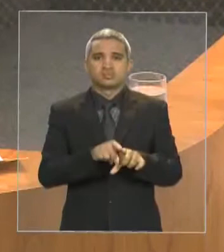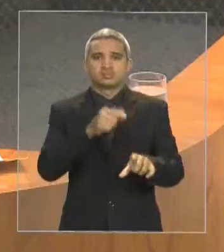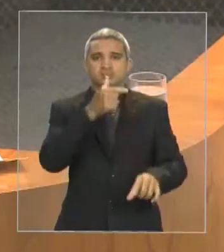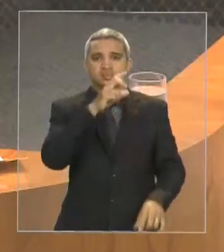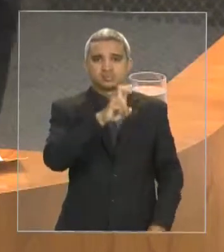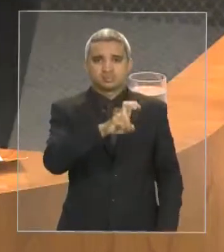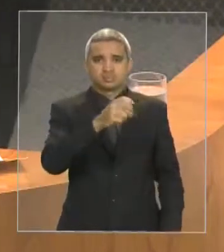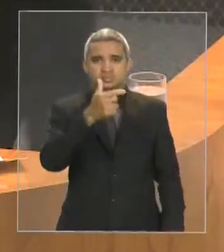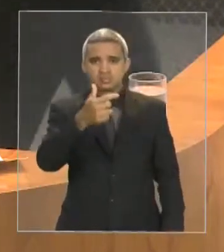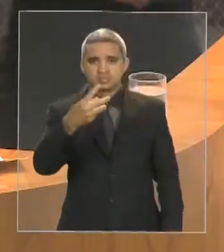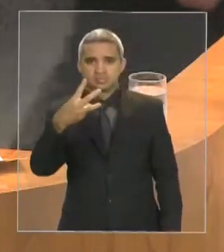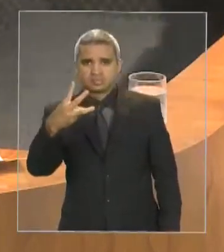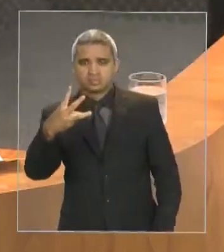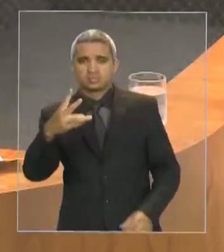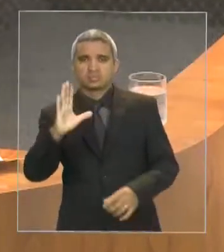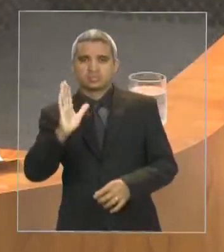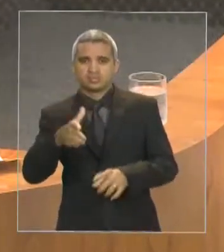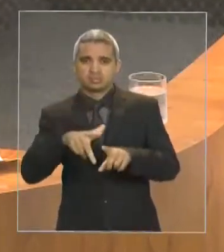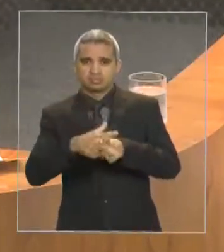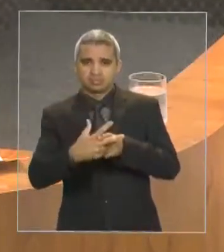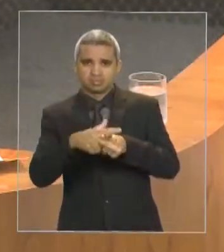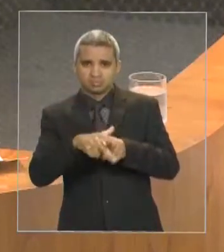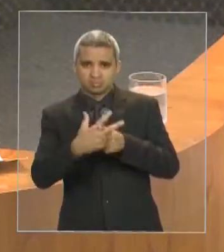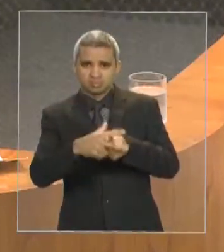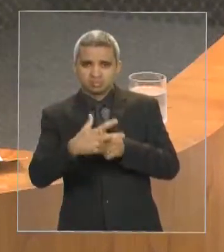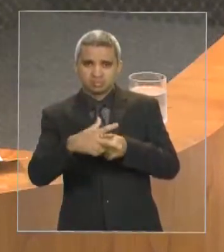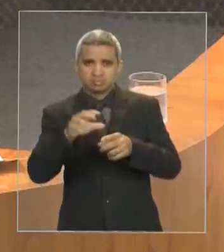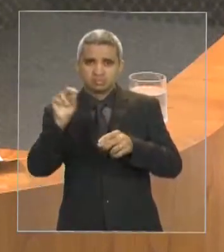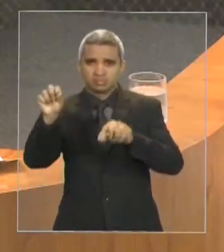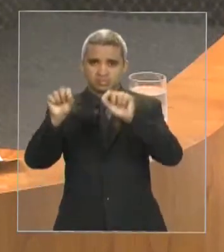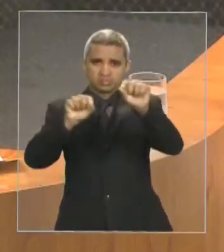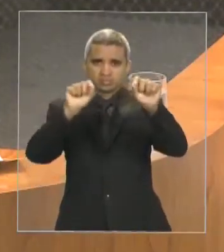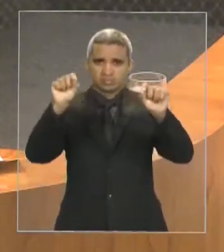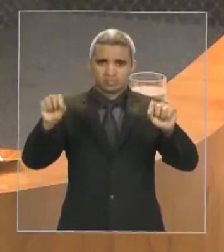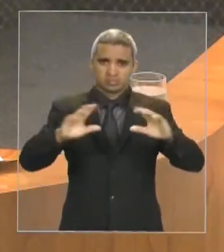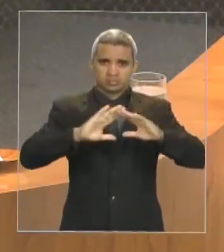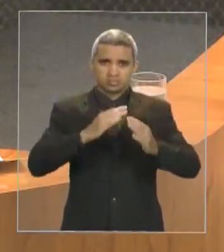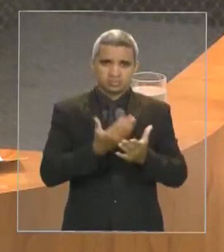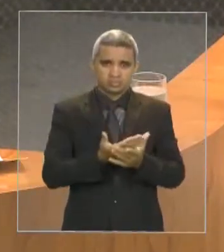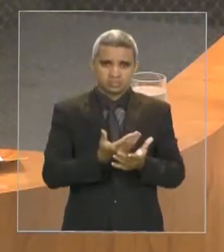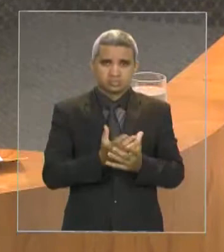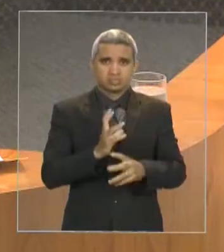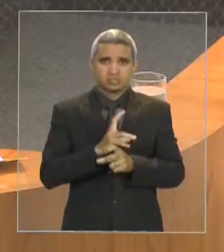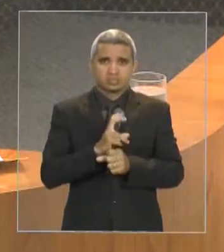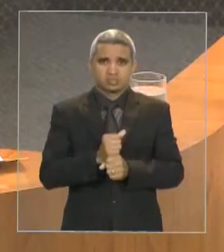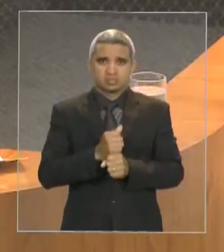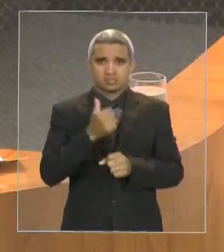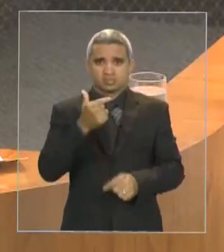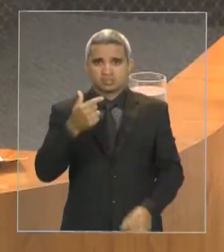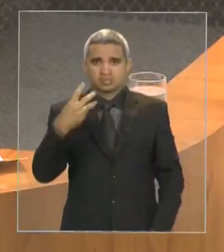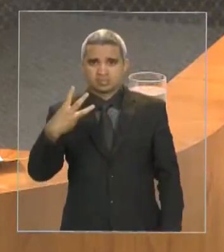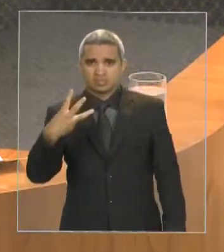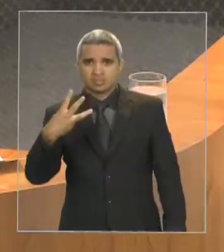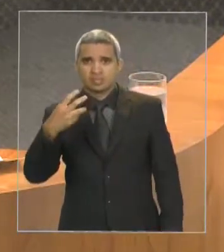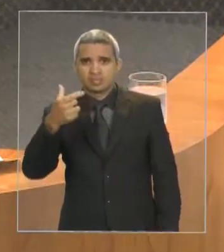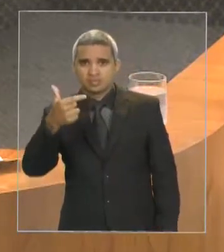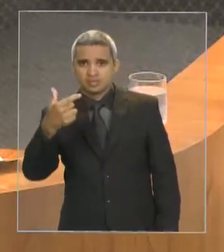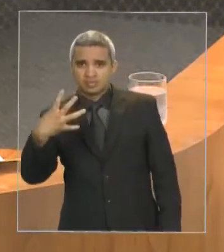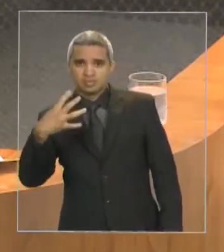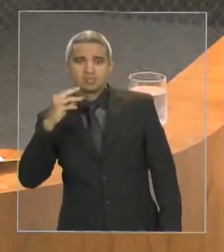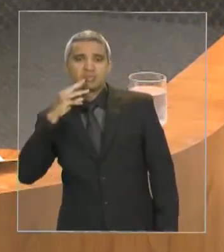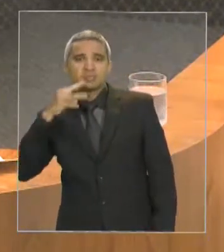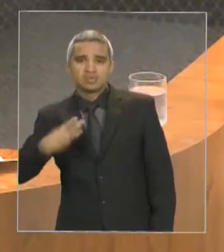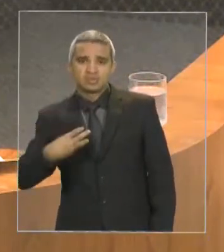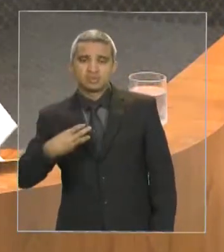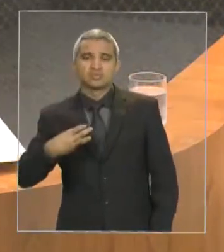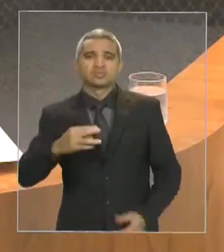já realizadas, com um orçamento executado de 24 milhões. Ainda existe 23 intervenções em andamentos e mais